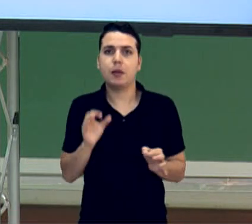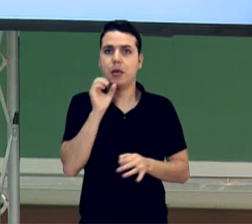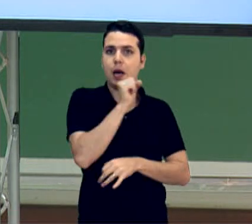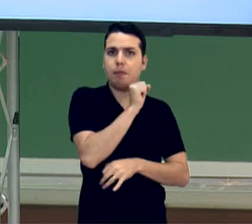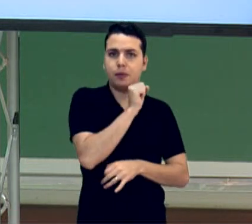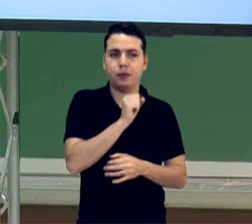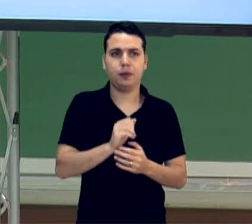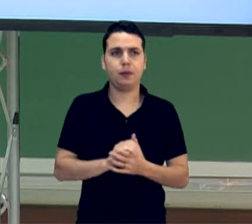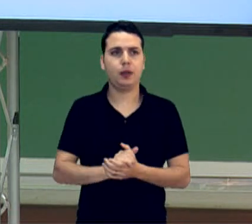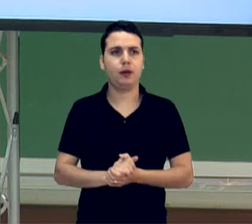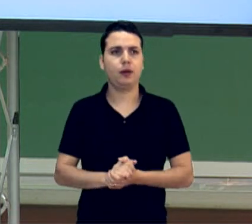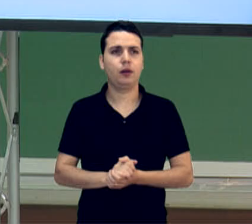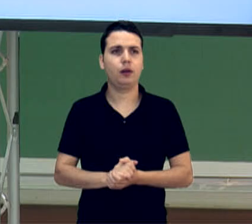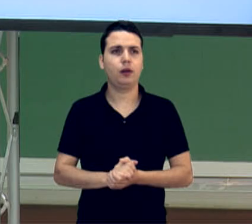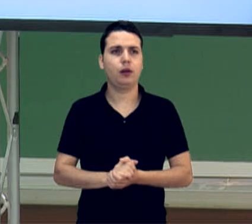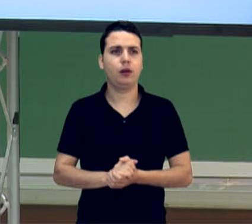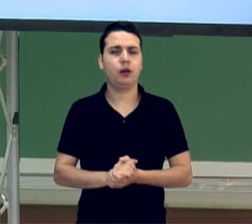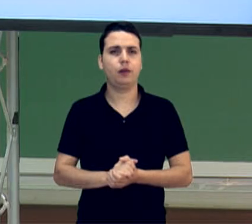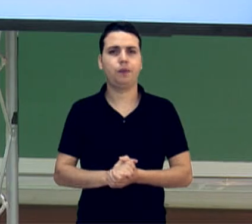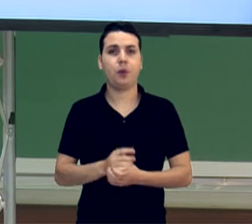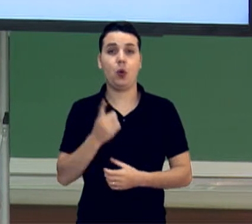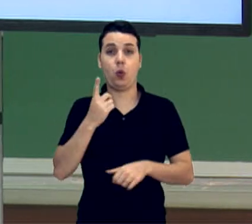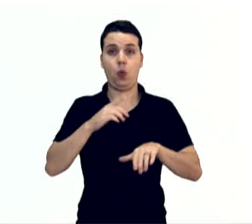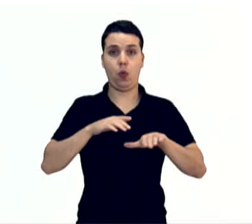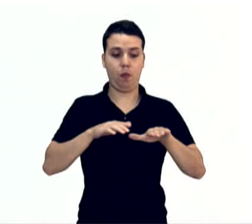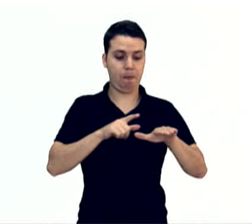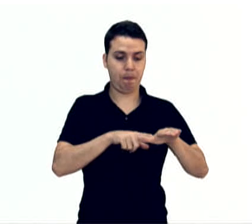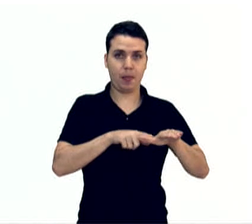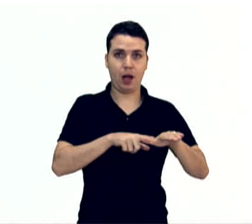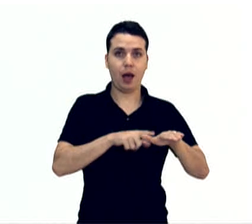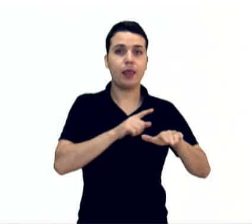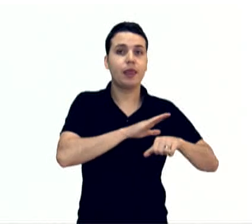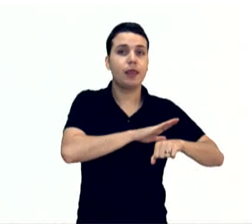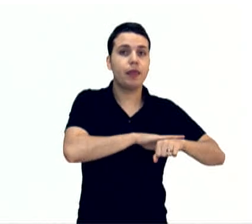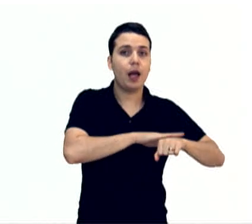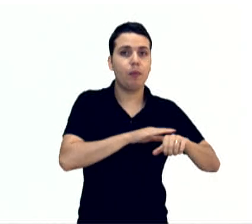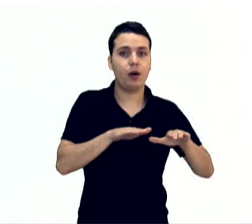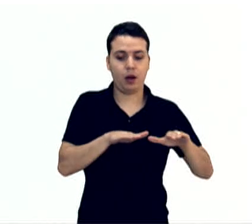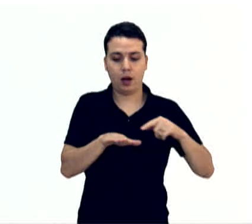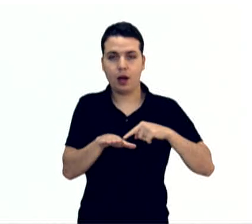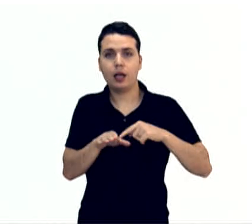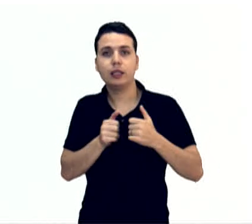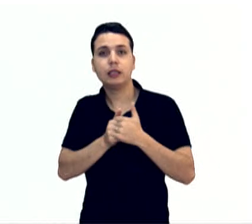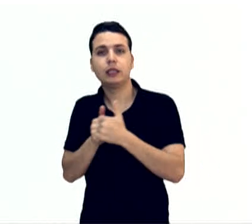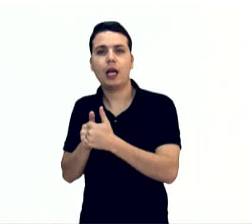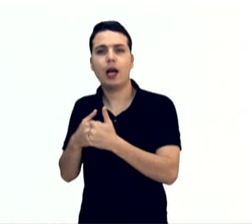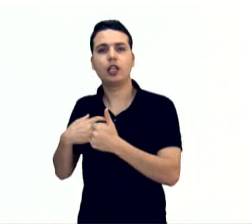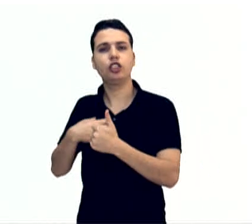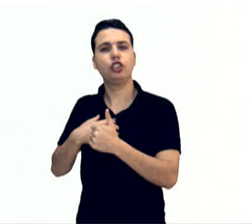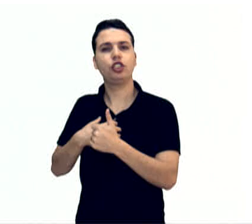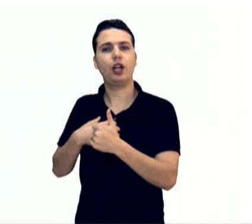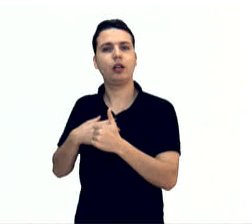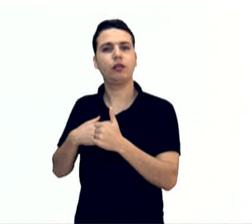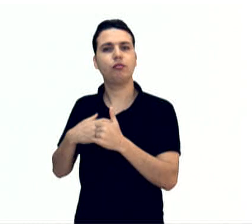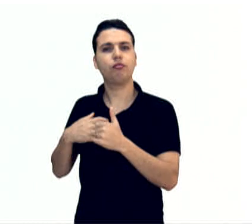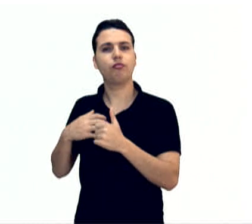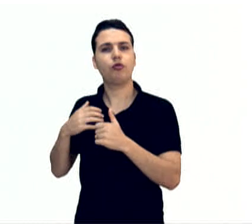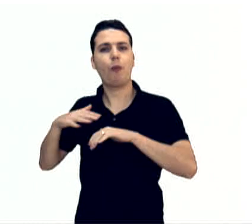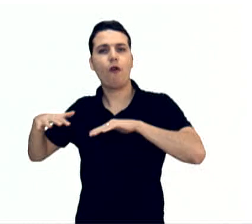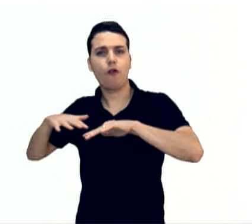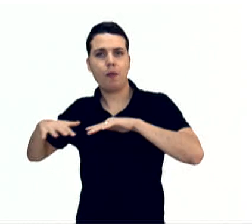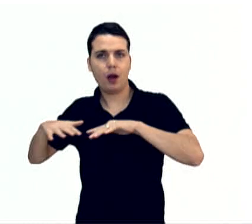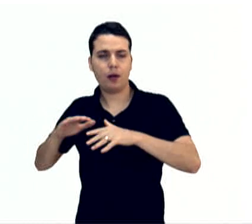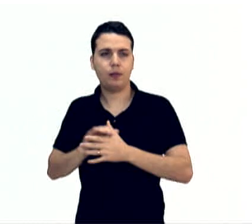Ou seja, um dos pés marca o tempo da dança e o outro segue a coreografia, sempre um pé em contato com o